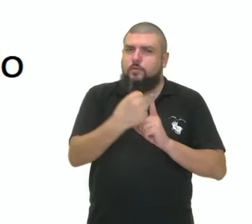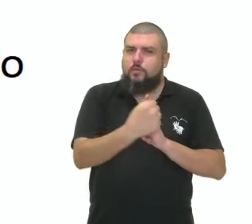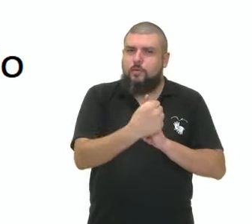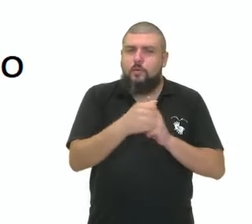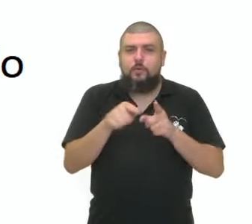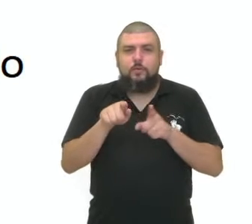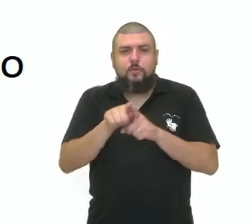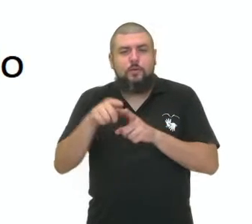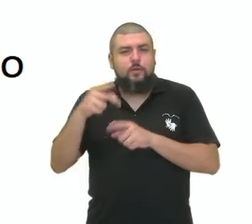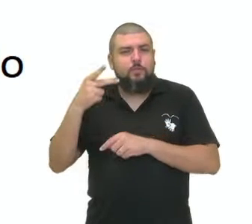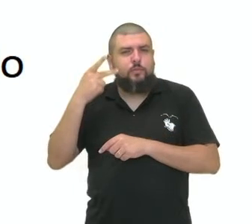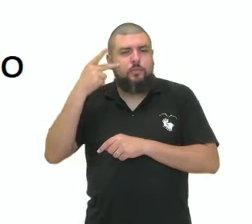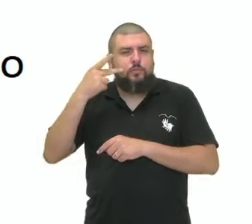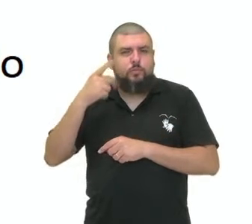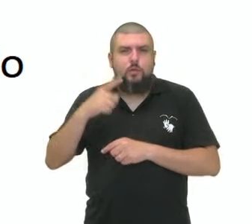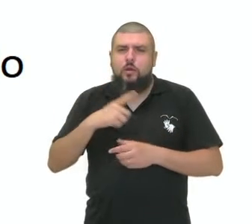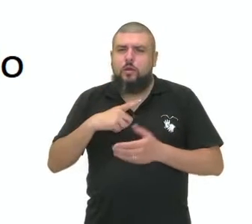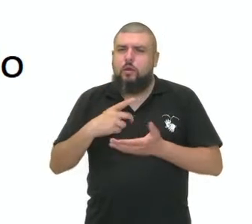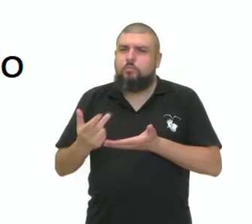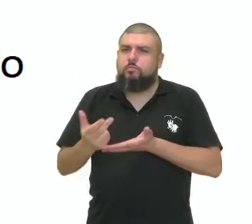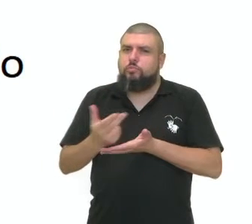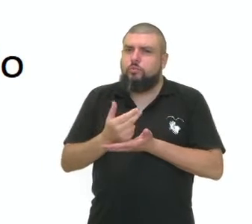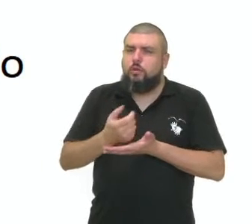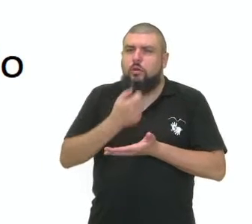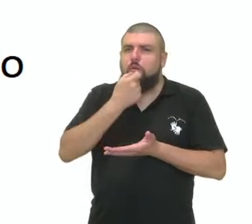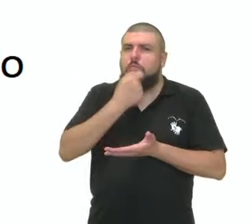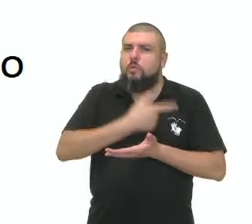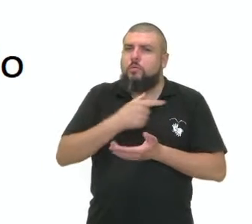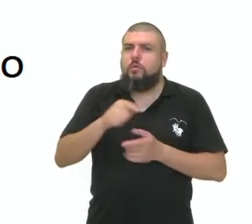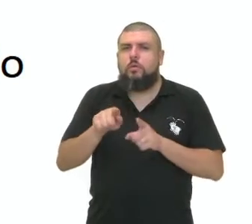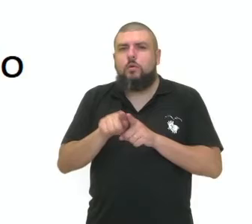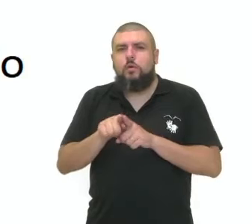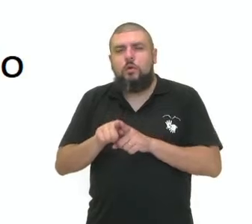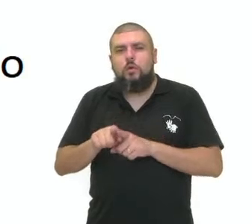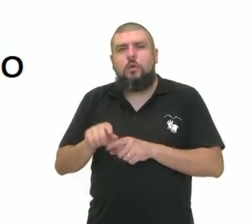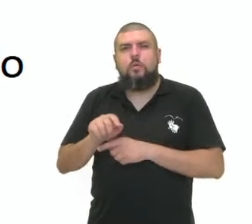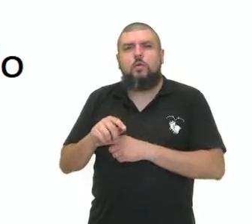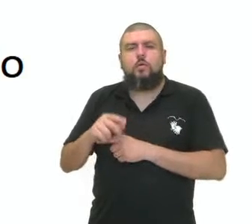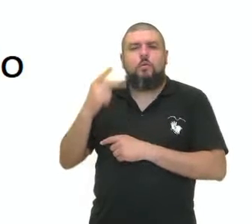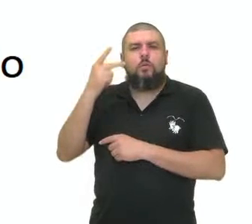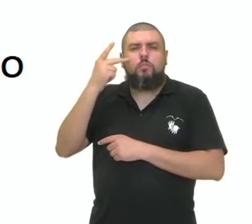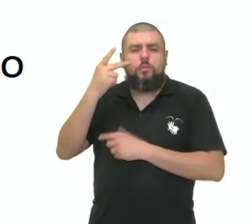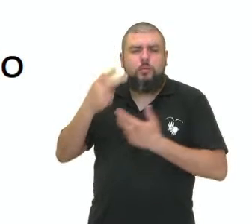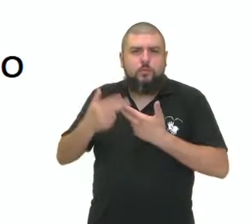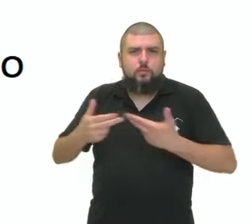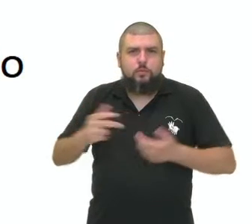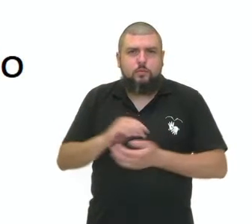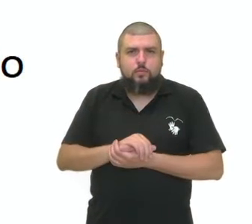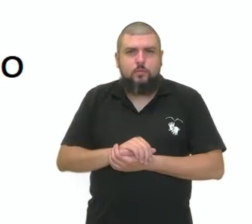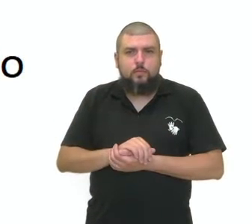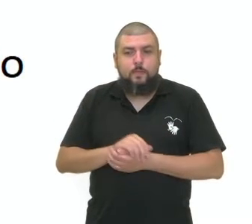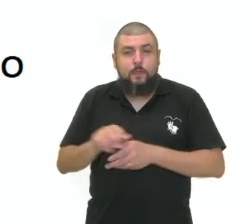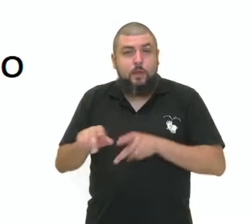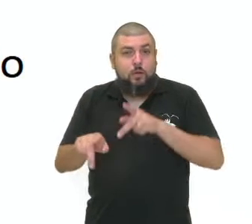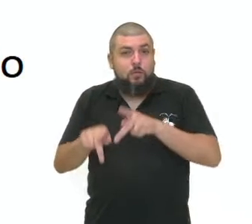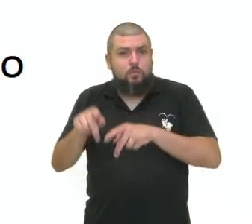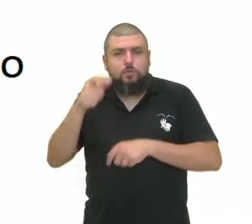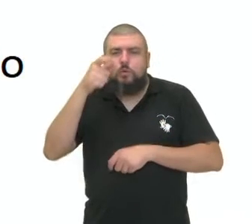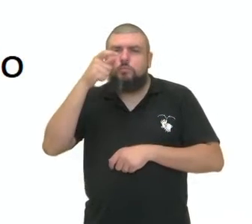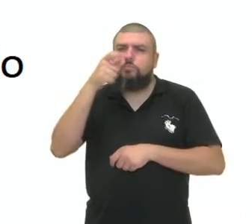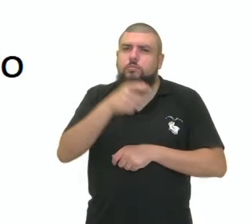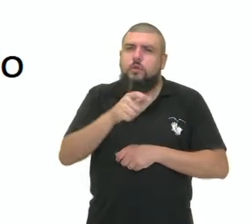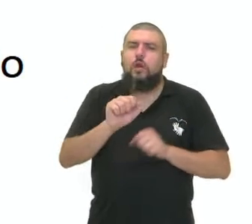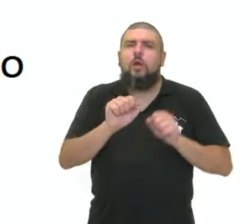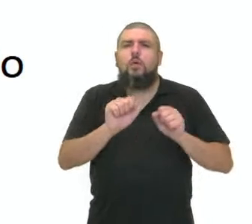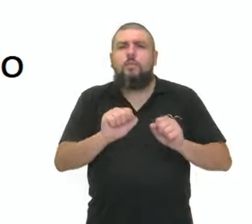essa crítica. Tem como tema acontecimentos atuais de interesse público e podem ou não conter